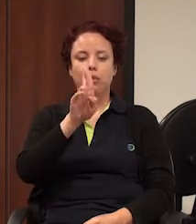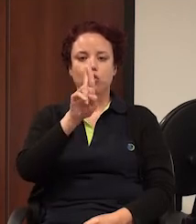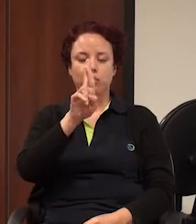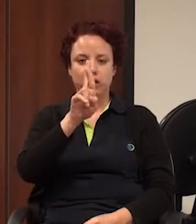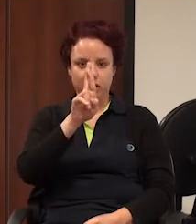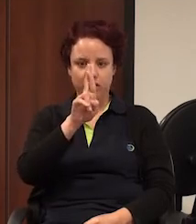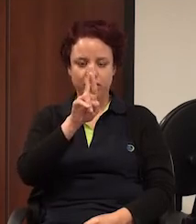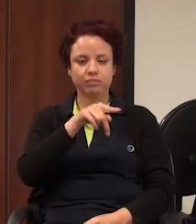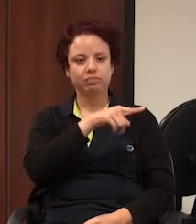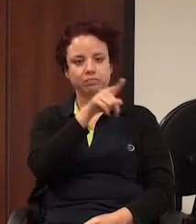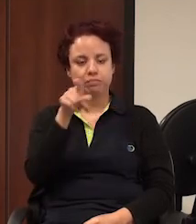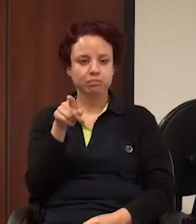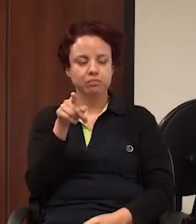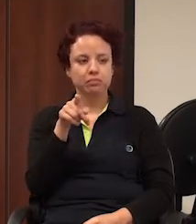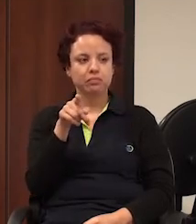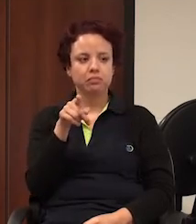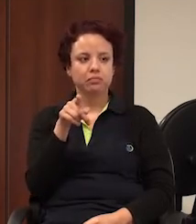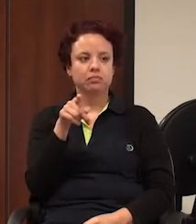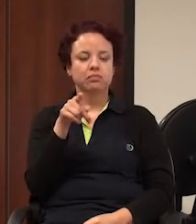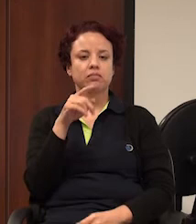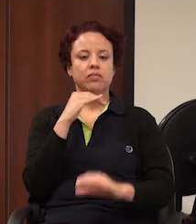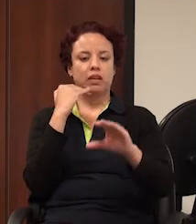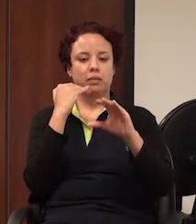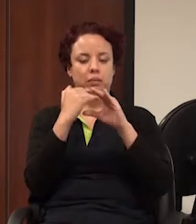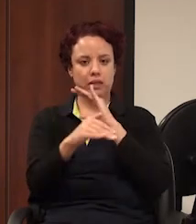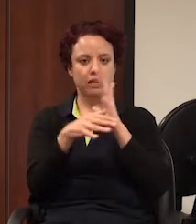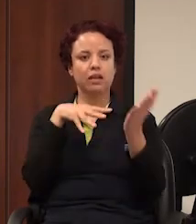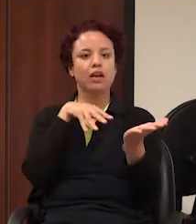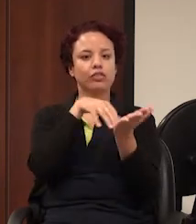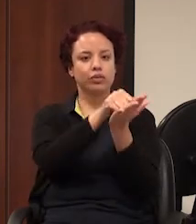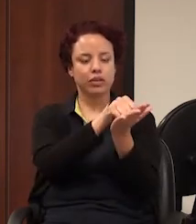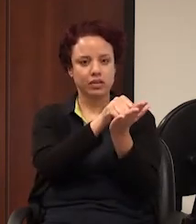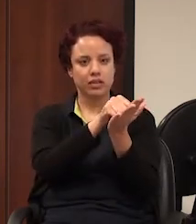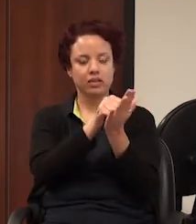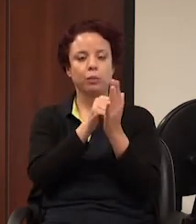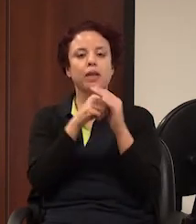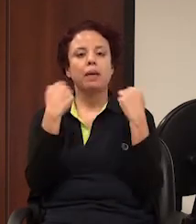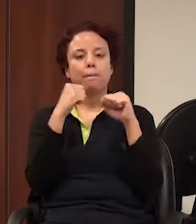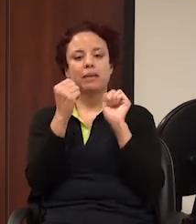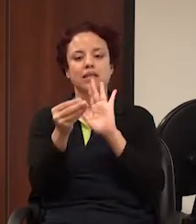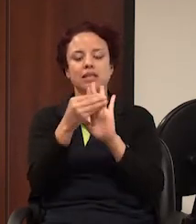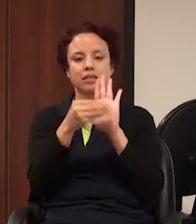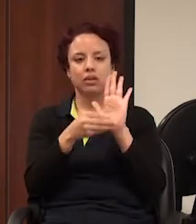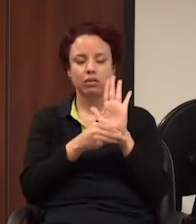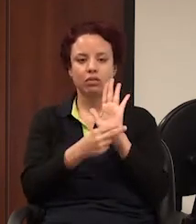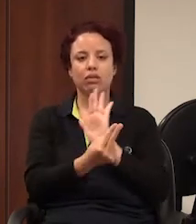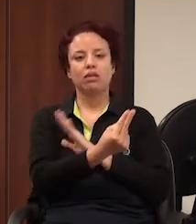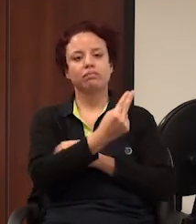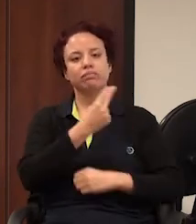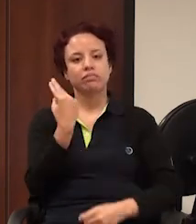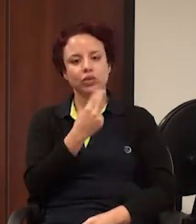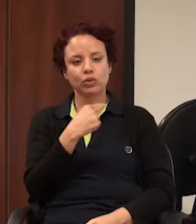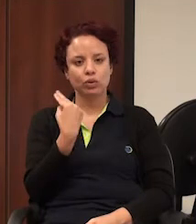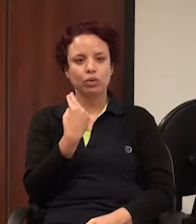E para que seja de fato, né, concretizada essa inscrição, no e-mail a pessoa vai se identificar, né, com